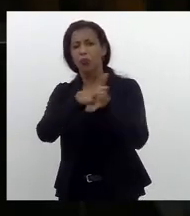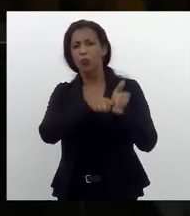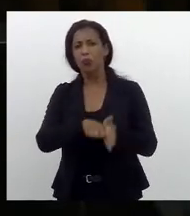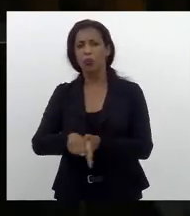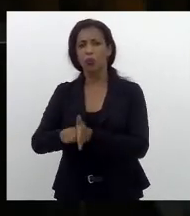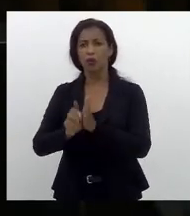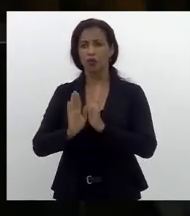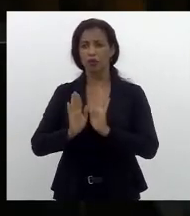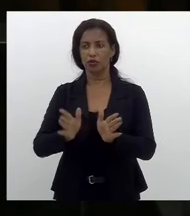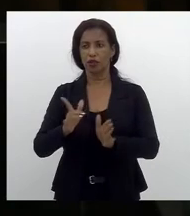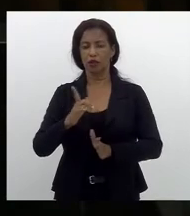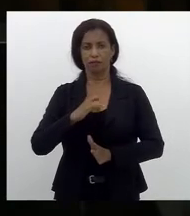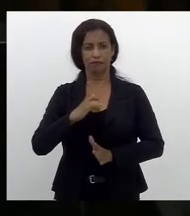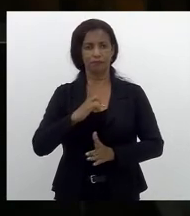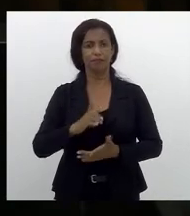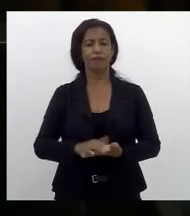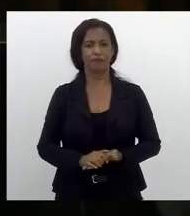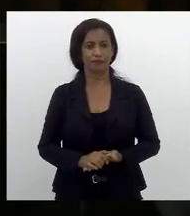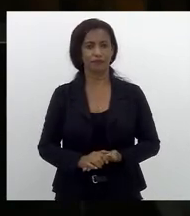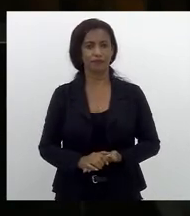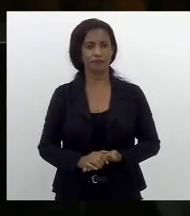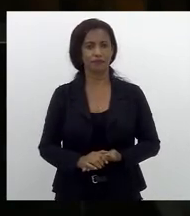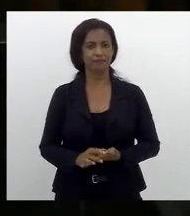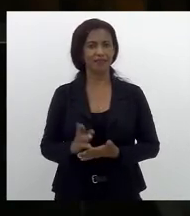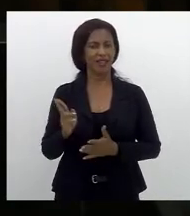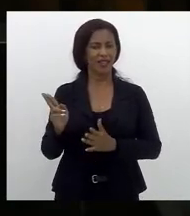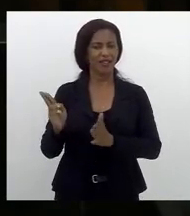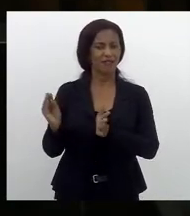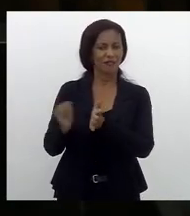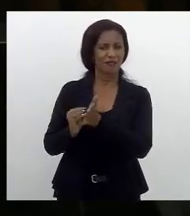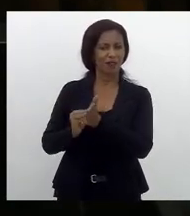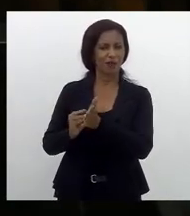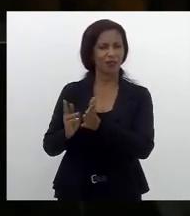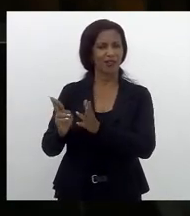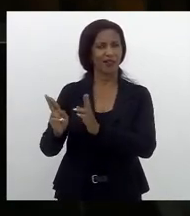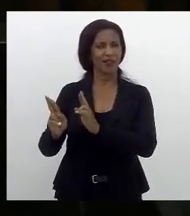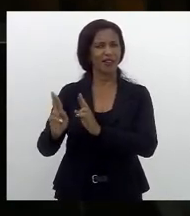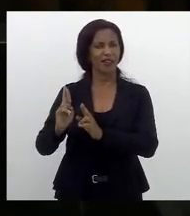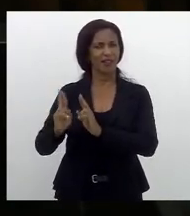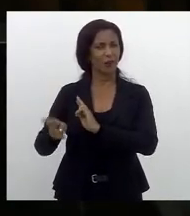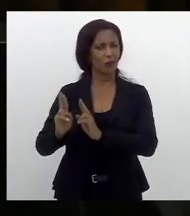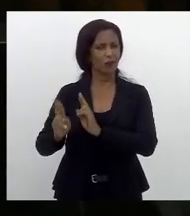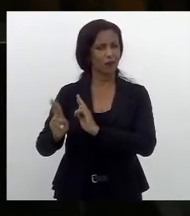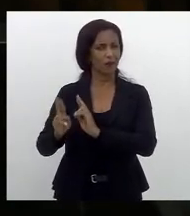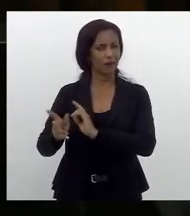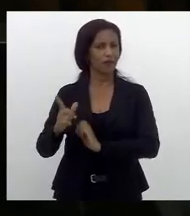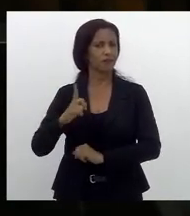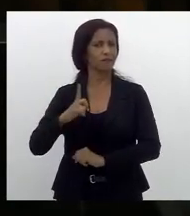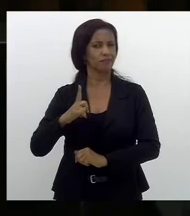já indícios de irregularidades, existem